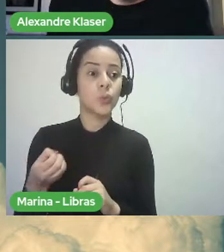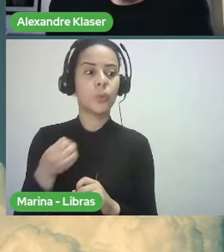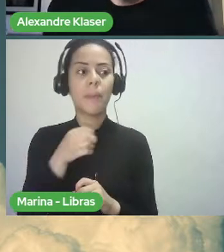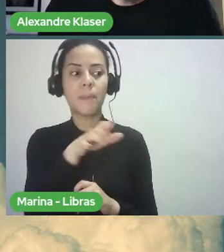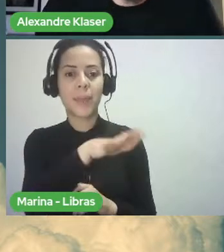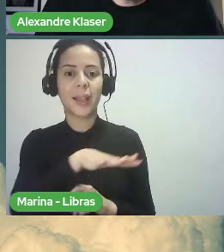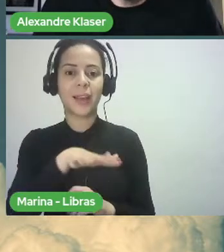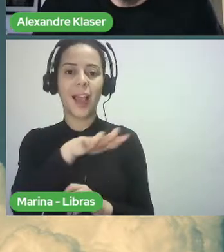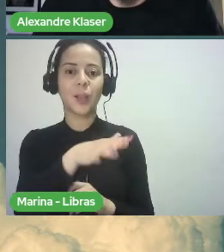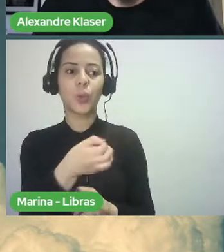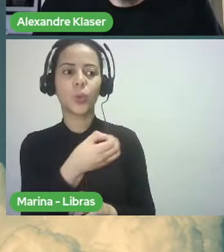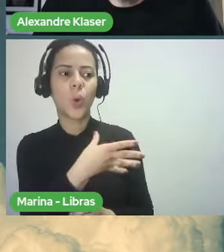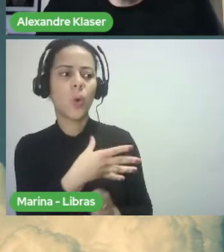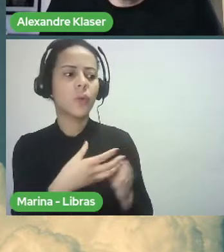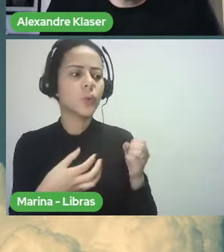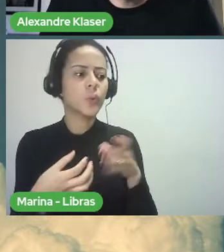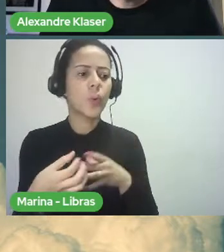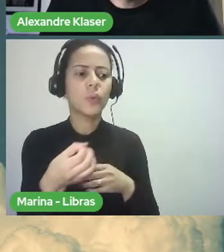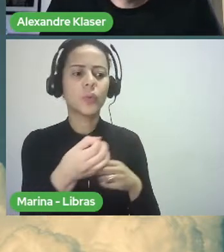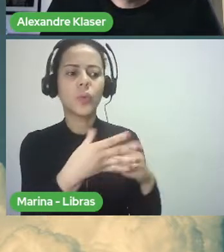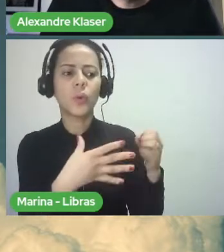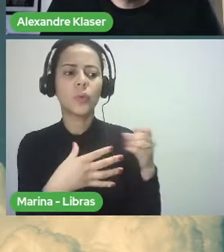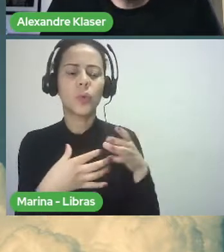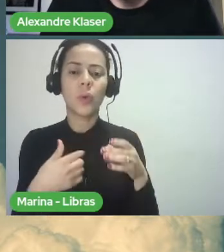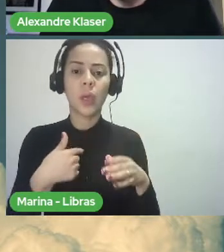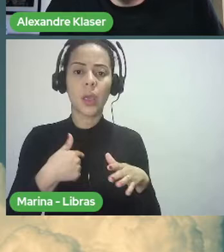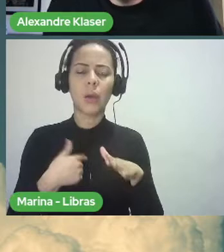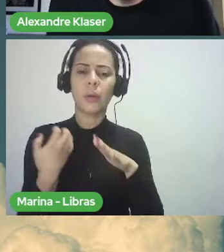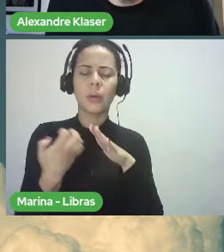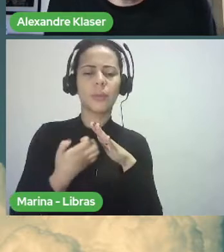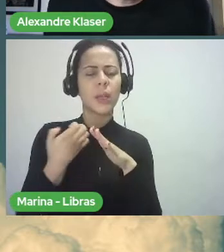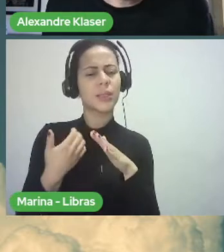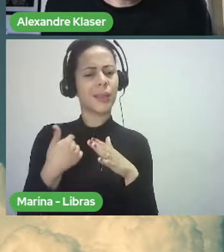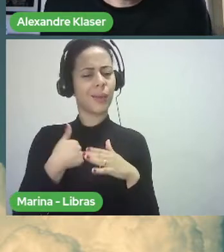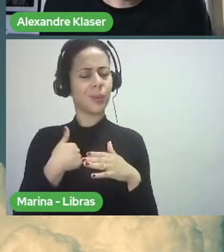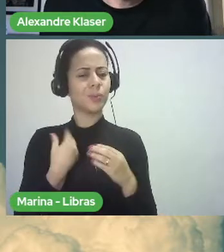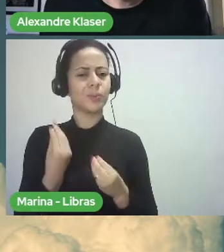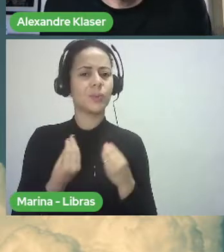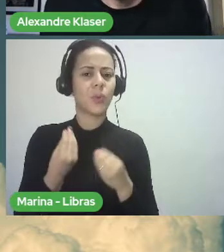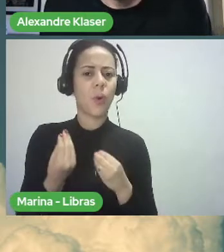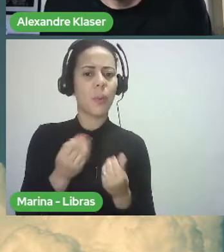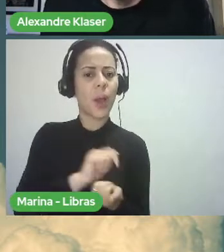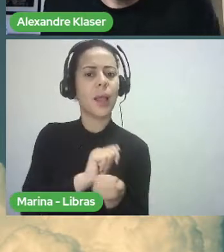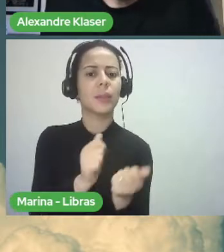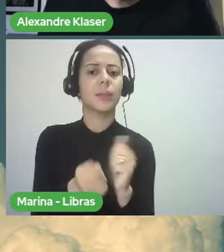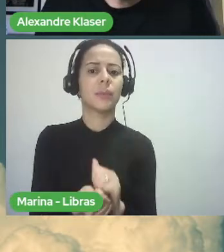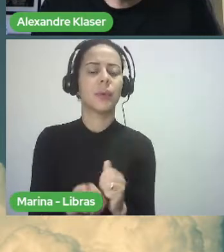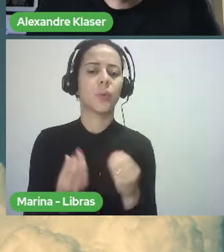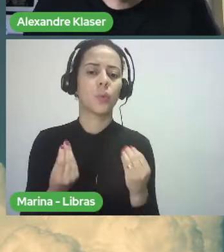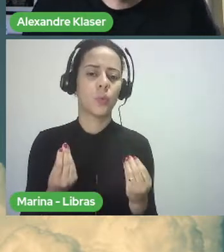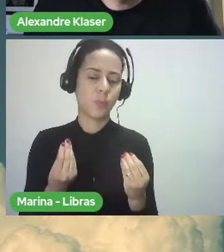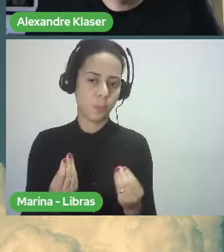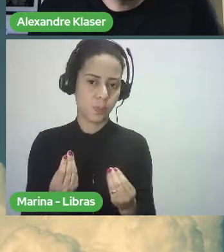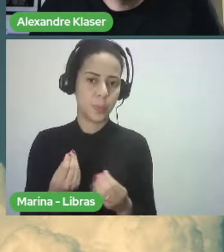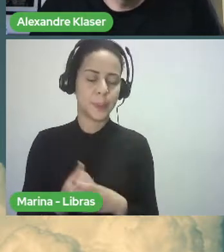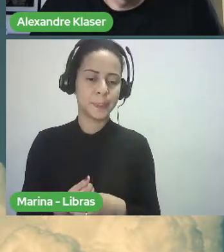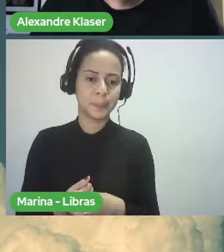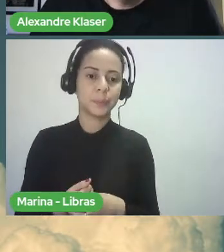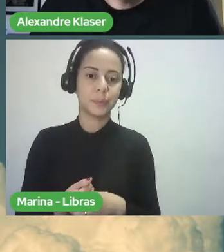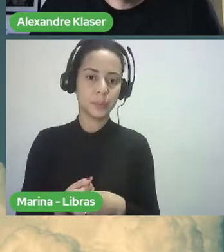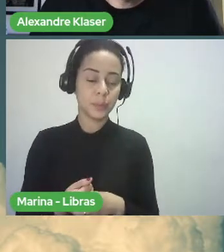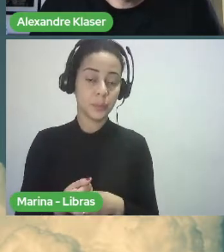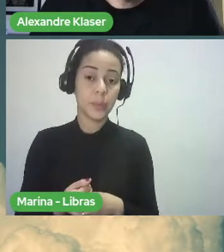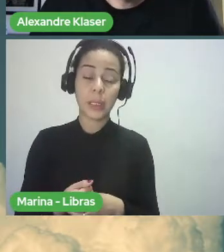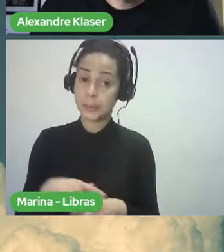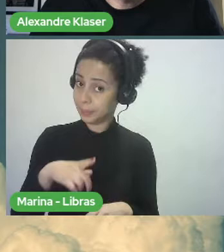gente consegue ver várias empresas que são consideradas digitais nativas e várias outras que estão correndo atrás disso, e são essas que a gente geralmente fala que